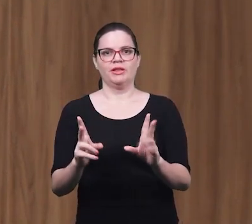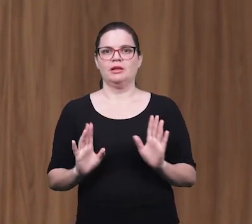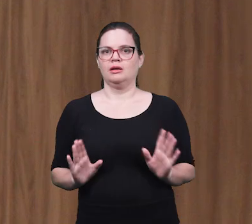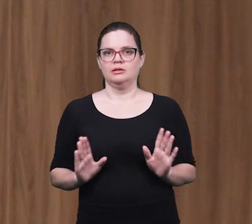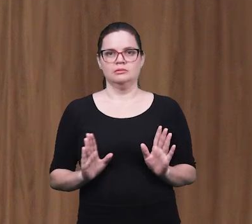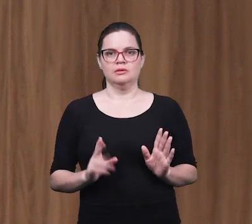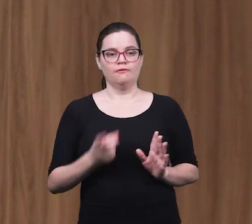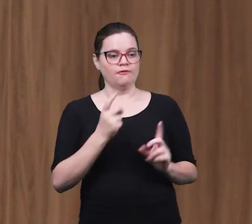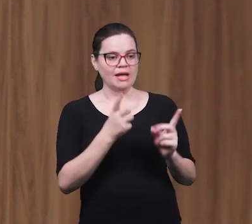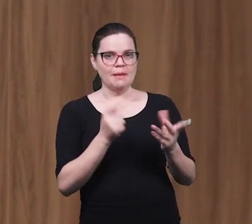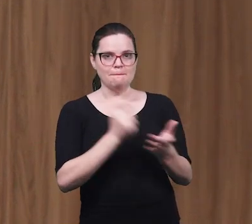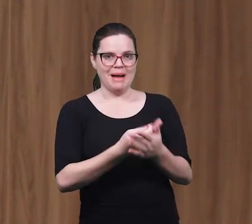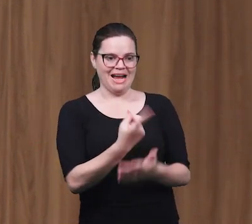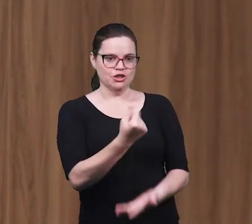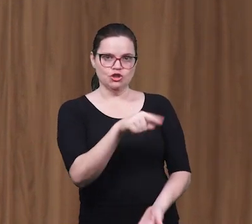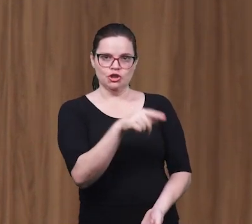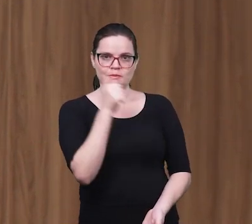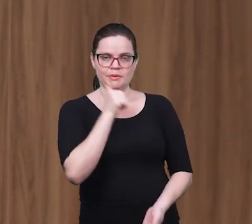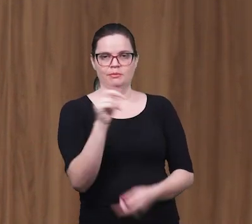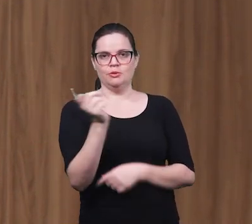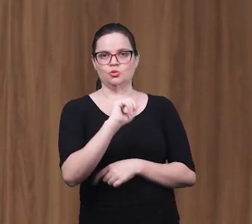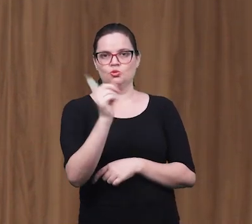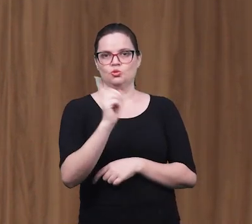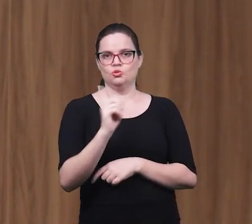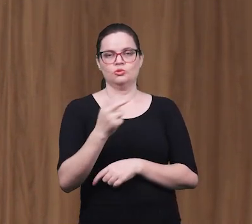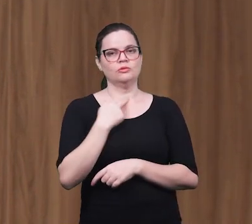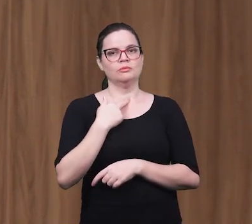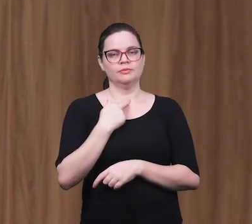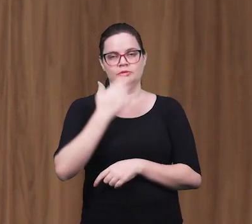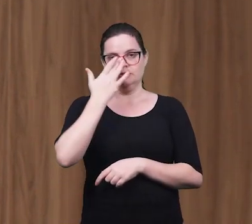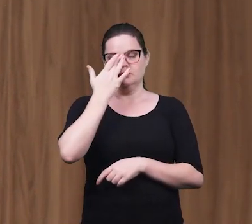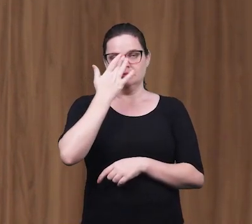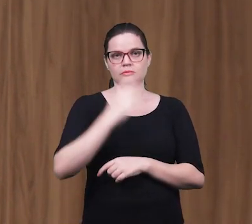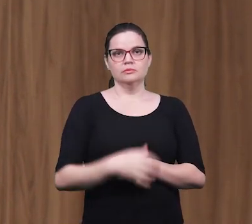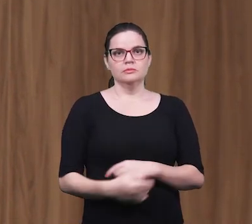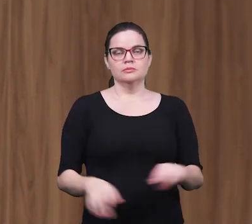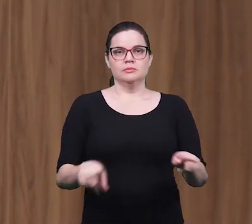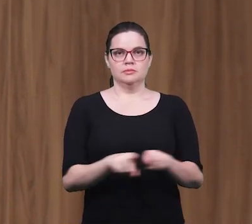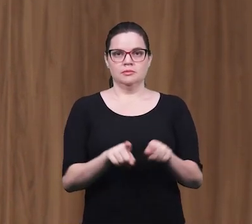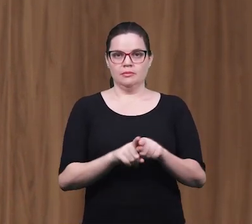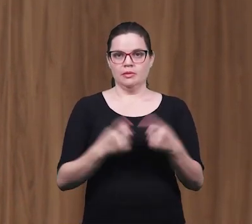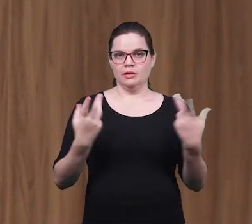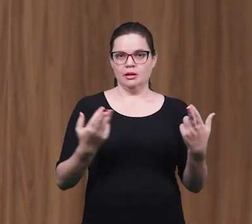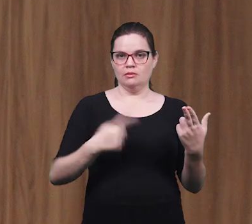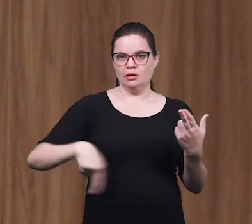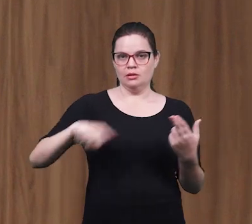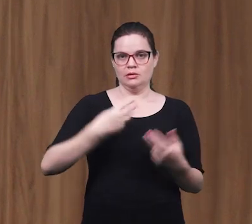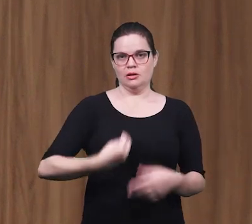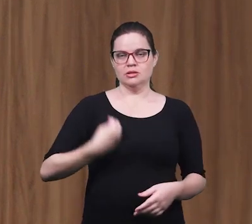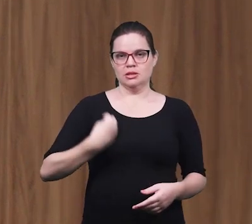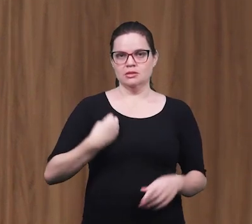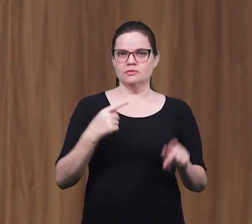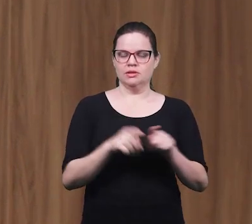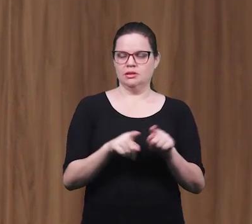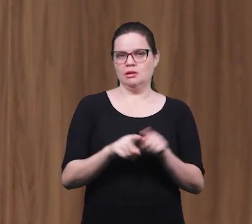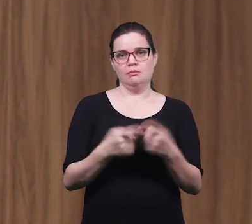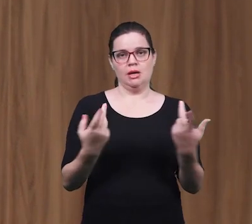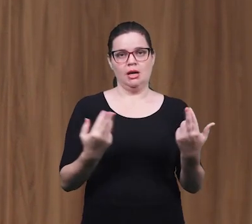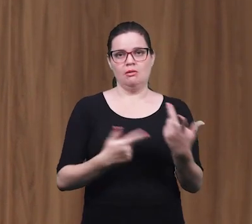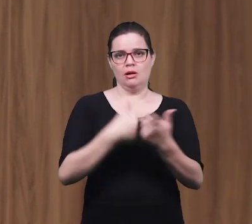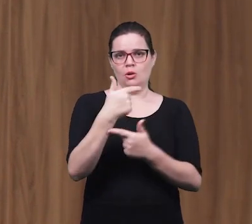comércio. Nós poderíamos até dizer o seguinte, assim, que nós fomos achados assim, numa batalha, numa